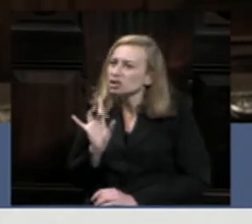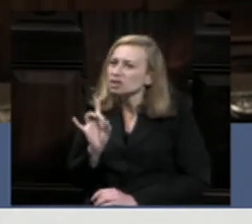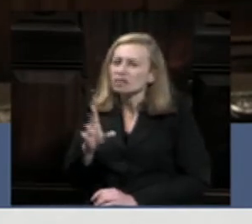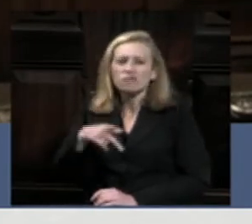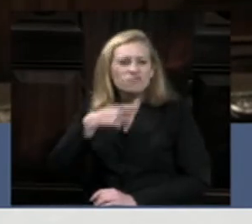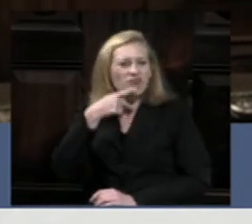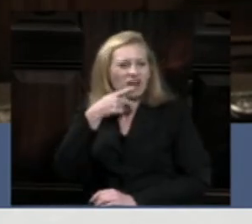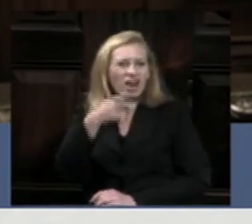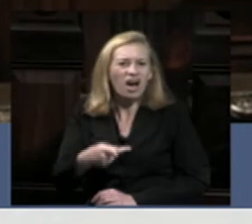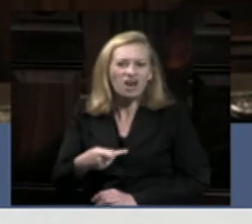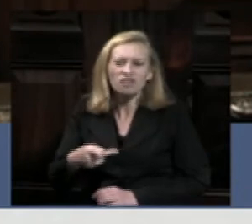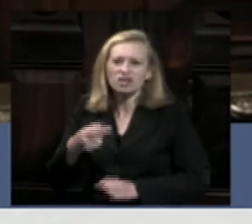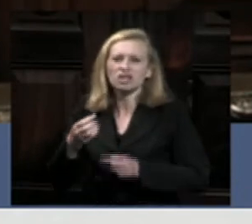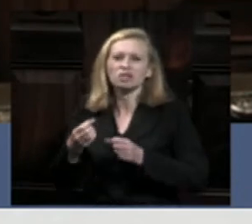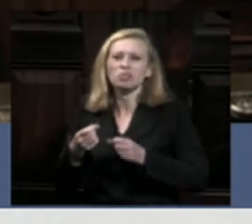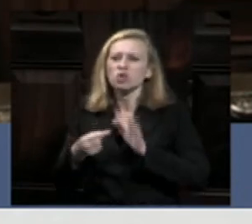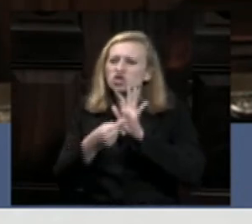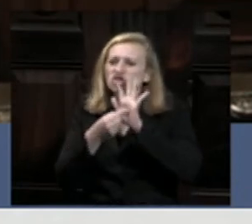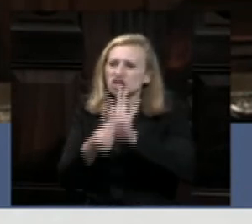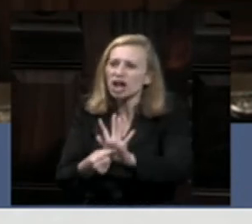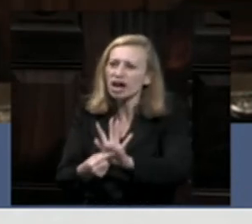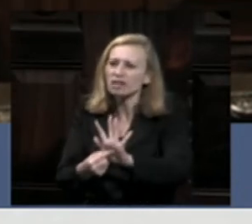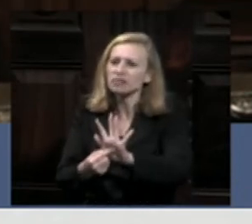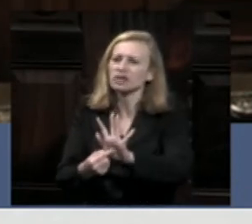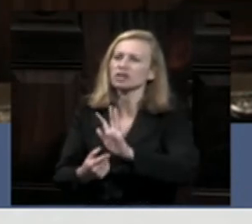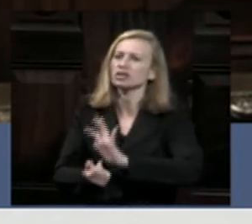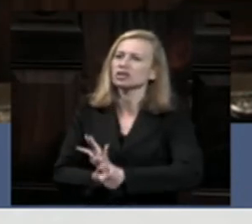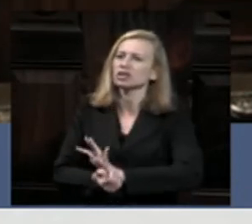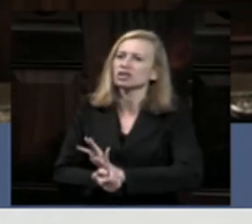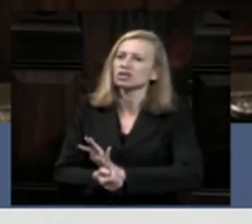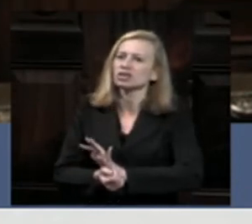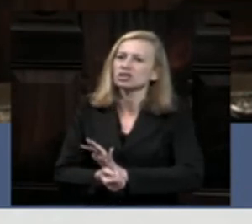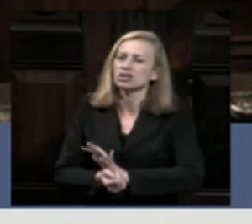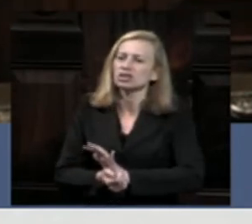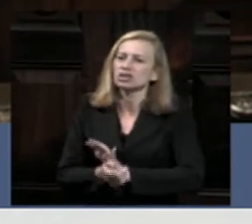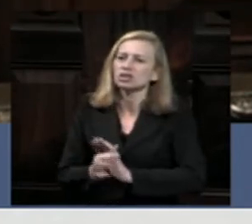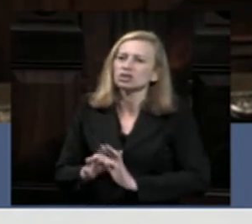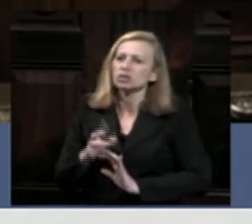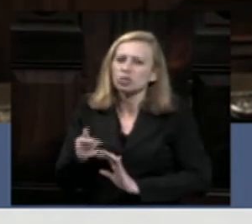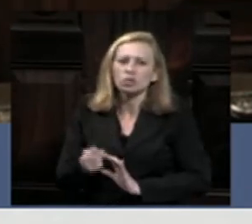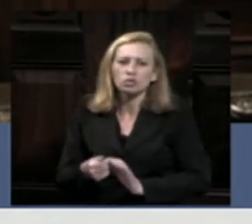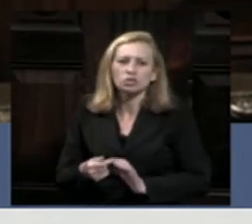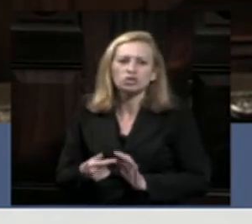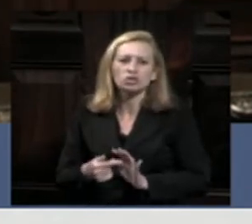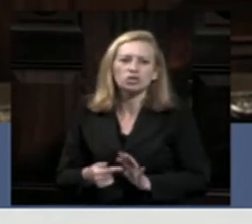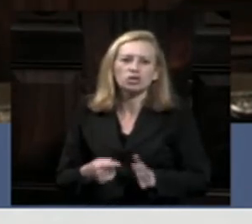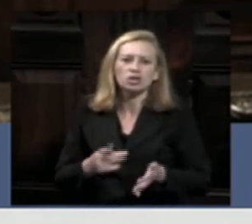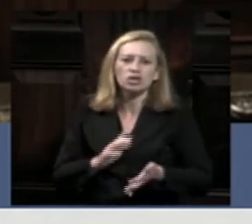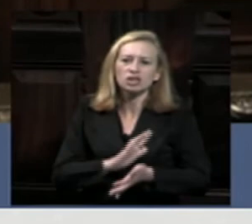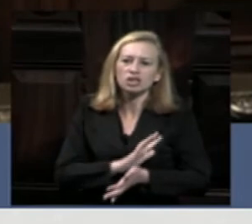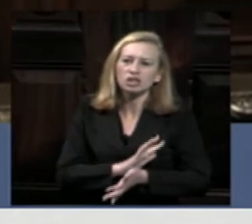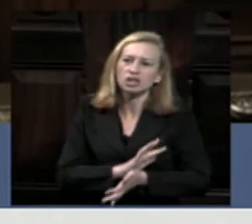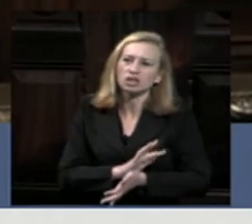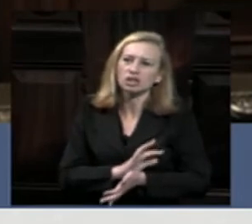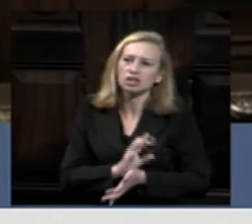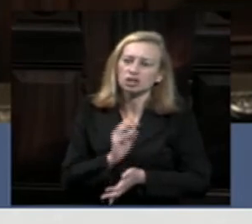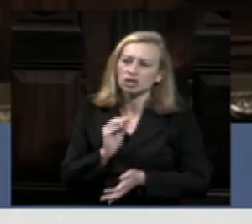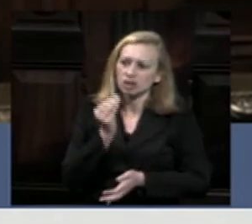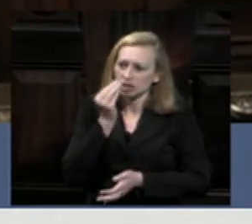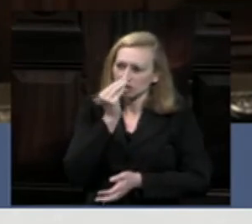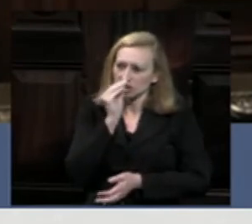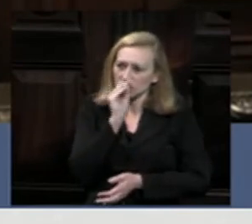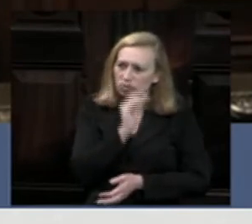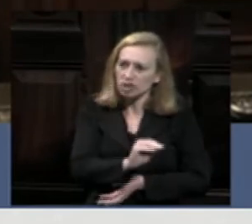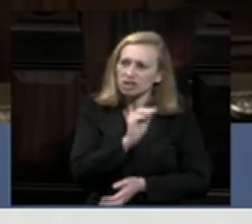denunciava os desmandos desses que jogaram o estado do Rio de Janeiro na